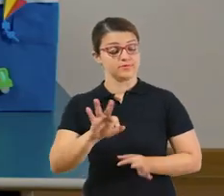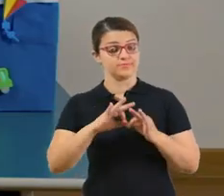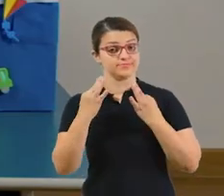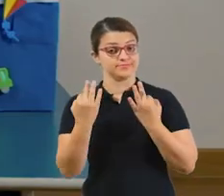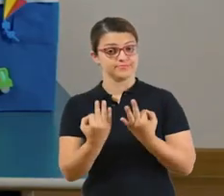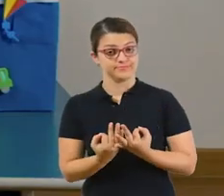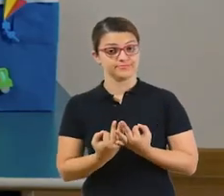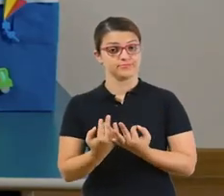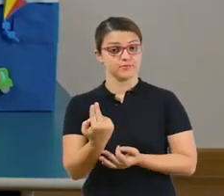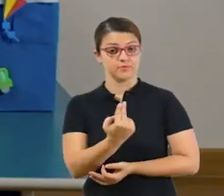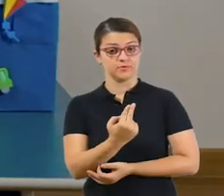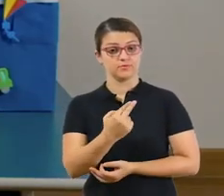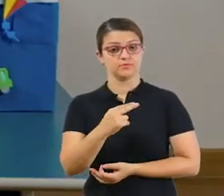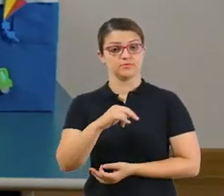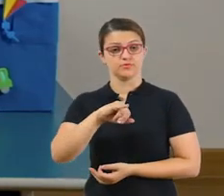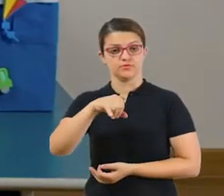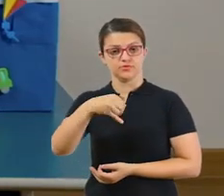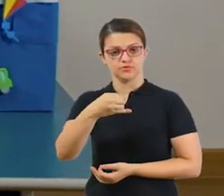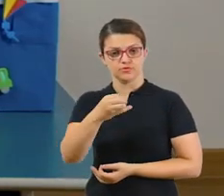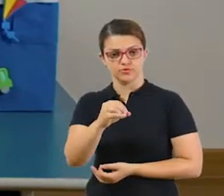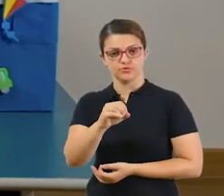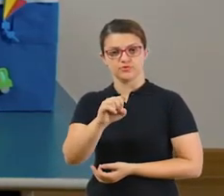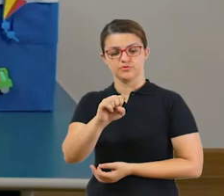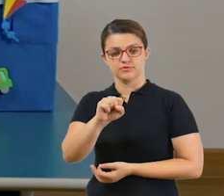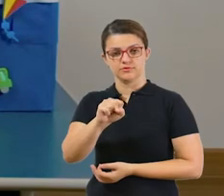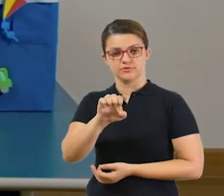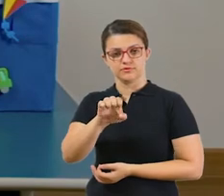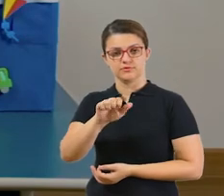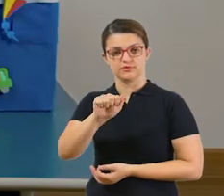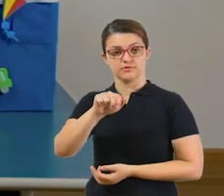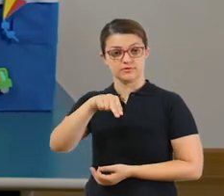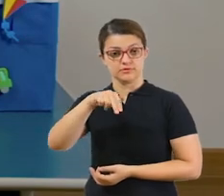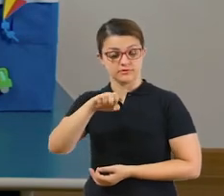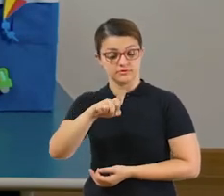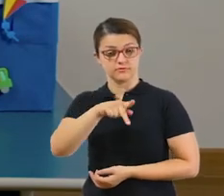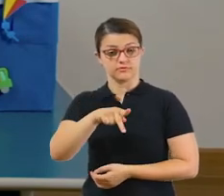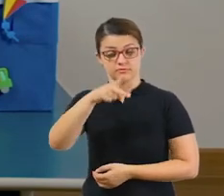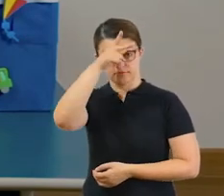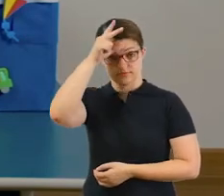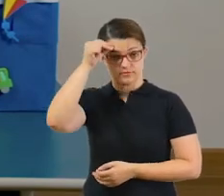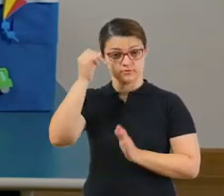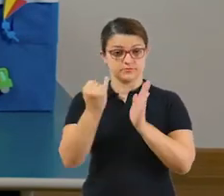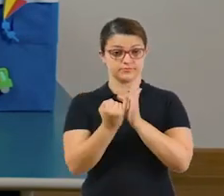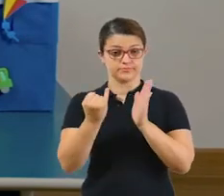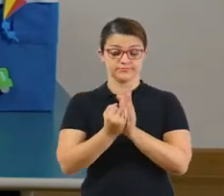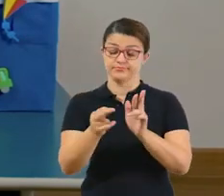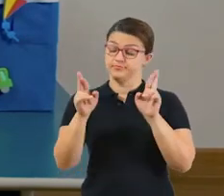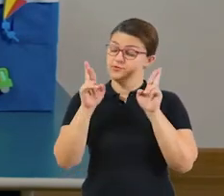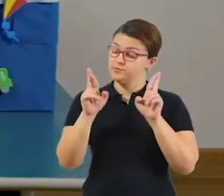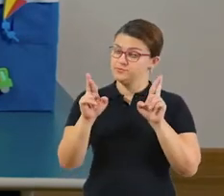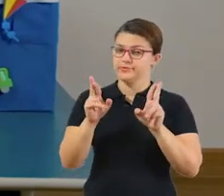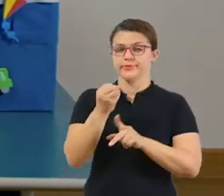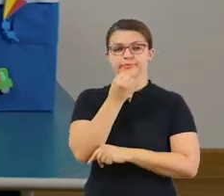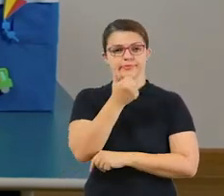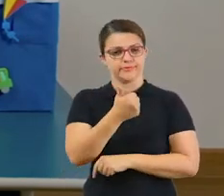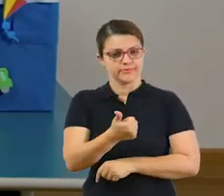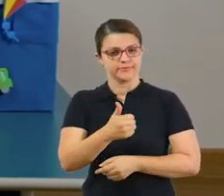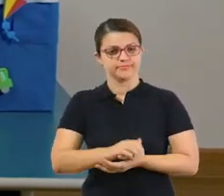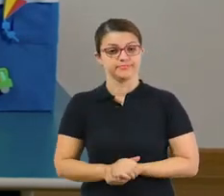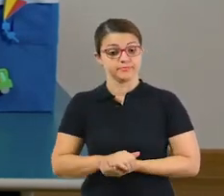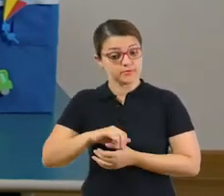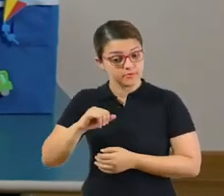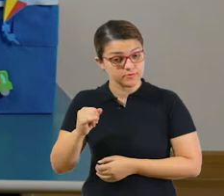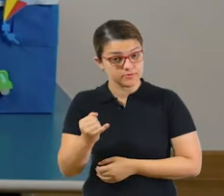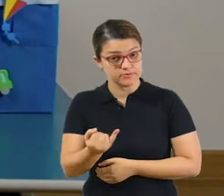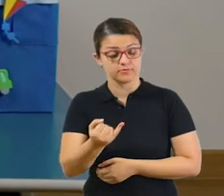Olá, família. Sou a professora Josiane Marani, professora da Rede Municipal de Itapevi. Espero que todos estejam bem